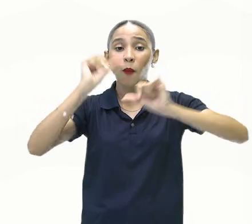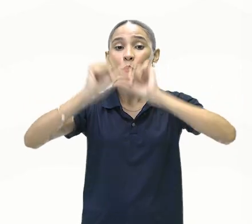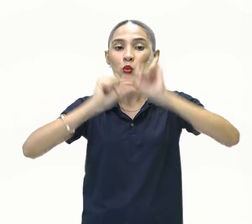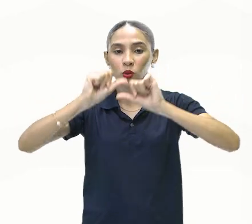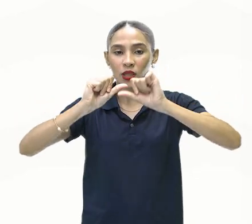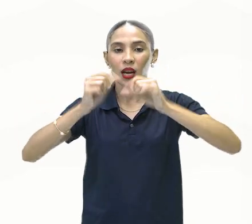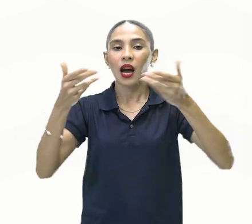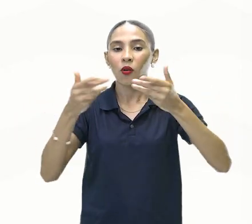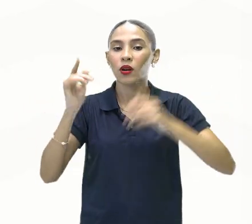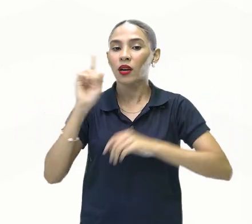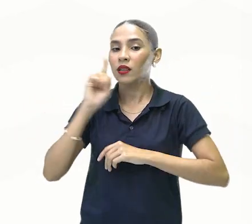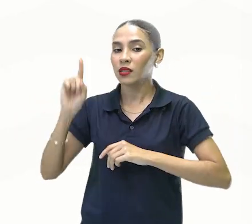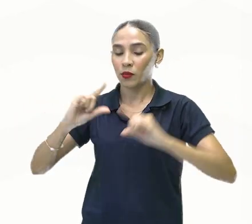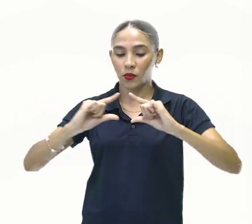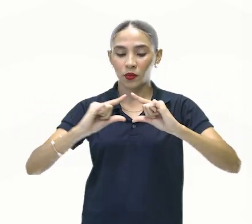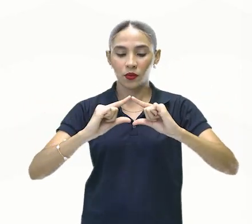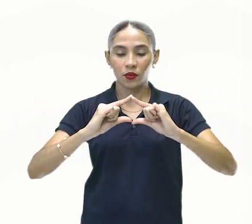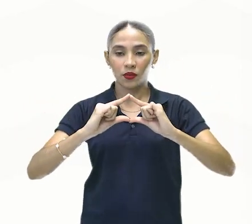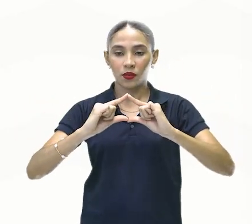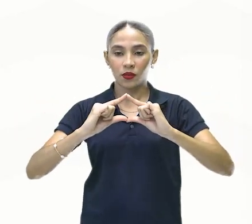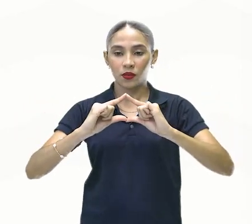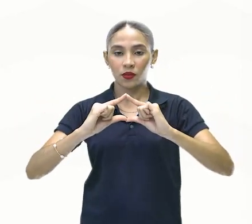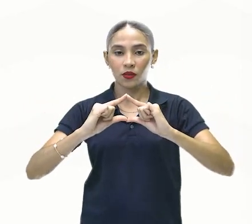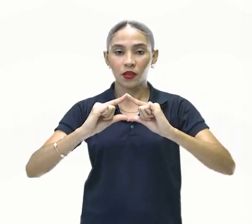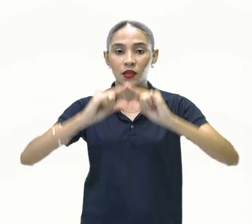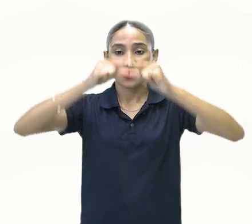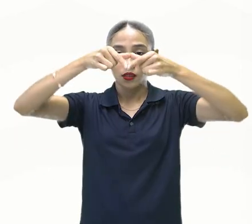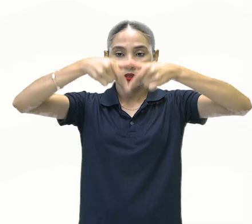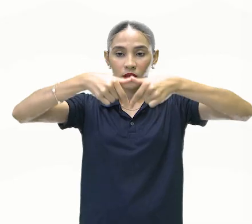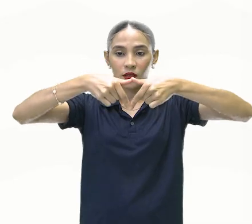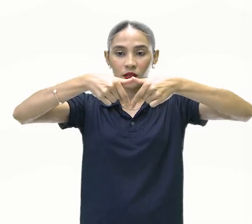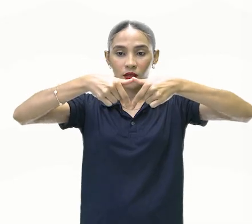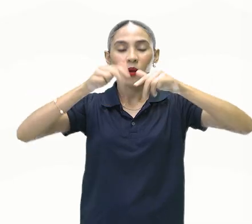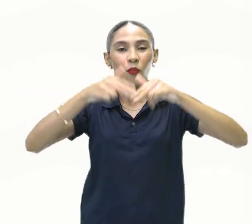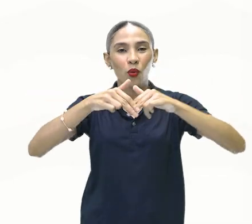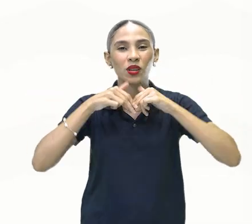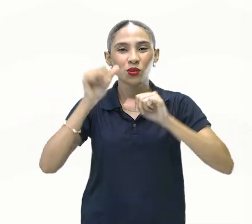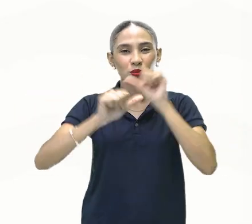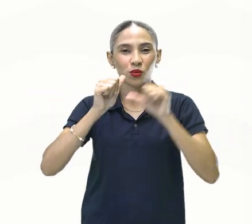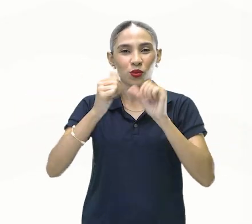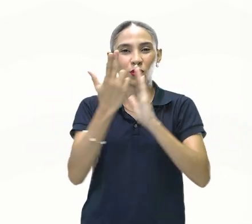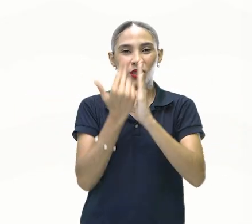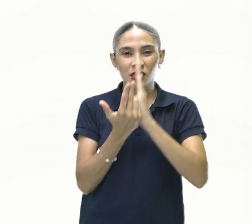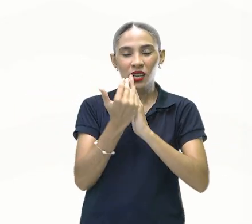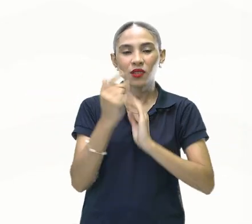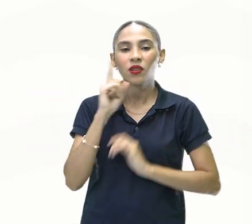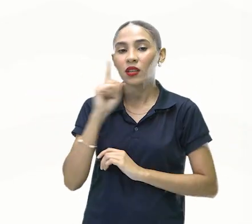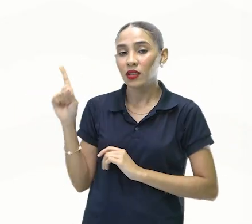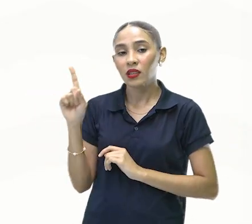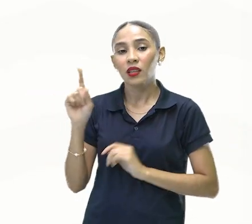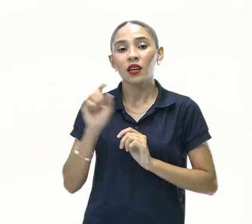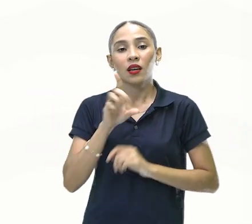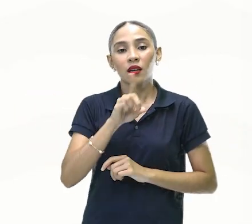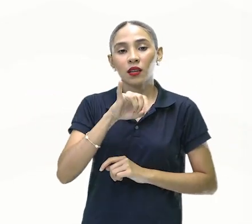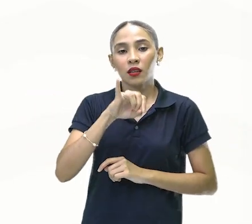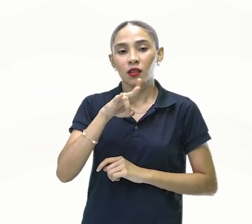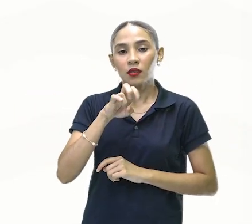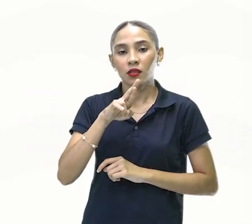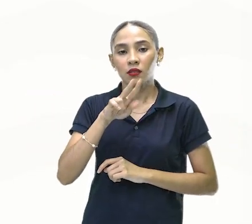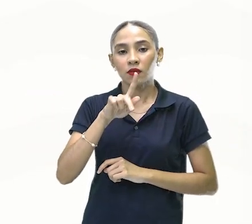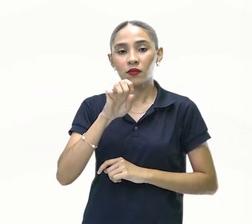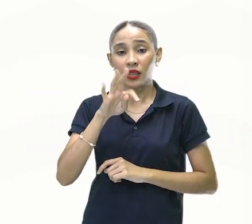está invertida, e aí agora essa representação aí é uma lente divergente. Então, se você vê essa representação,